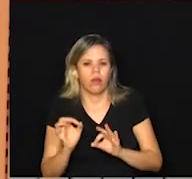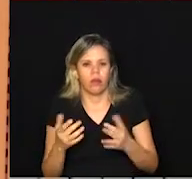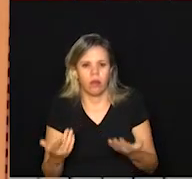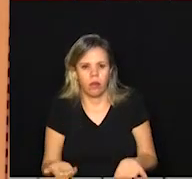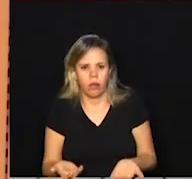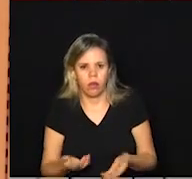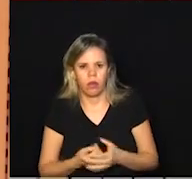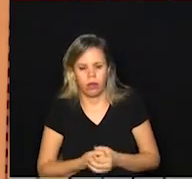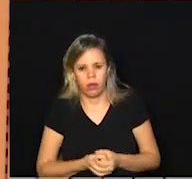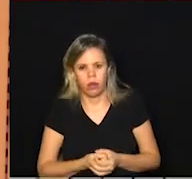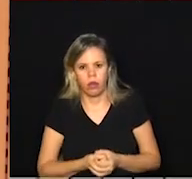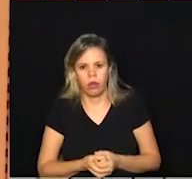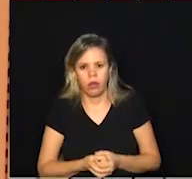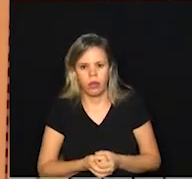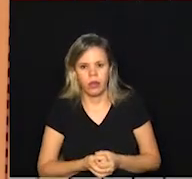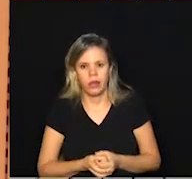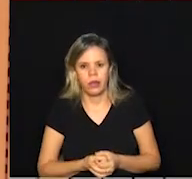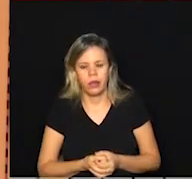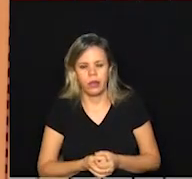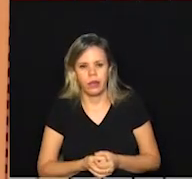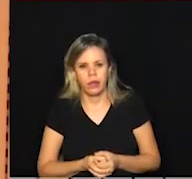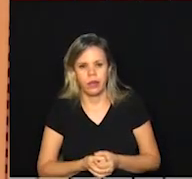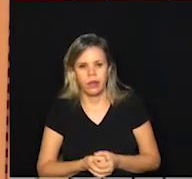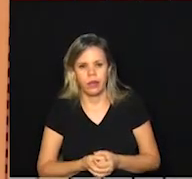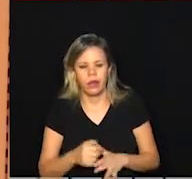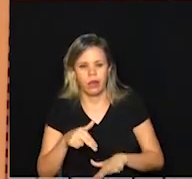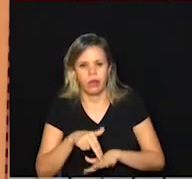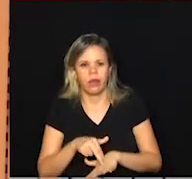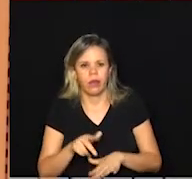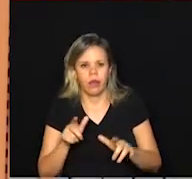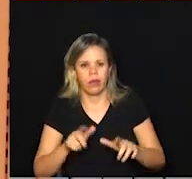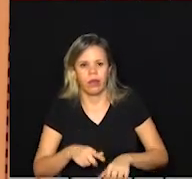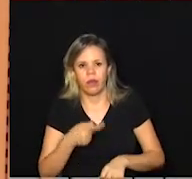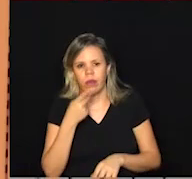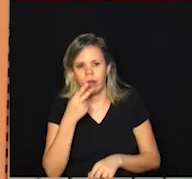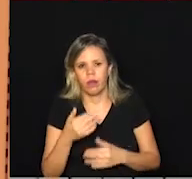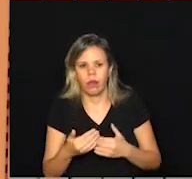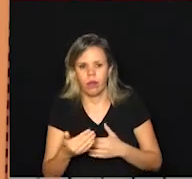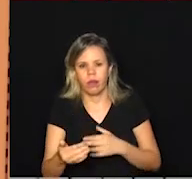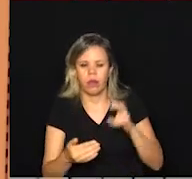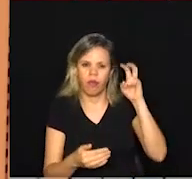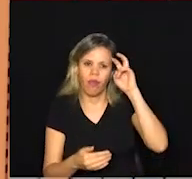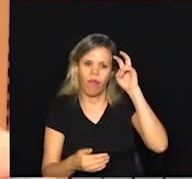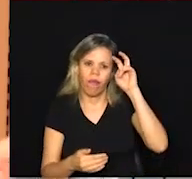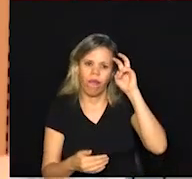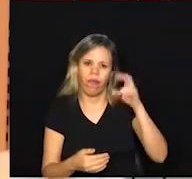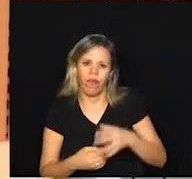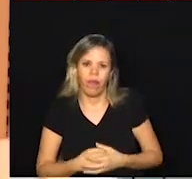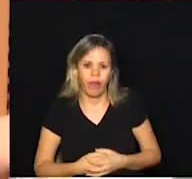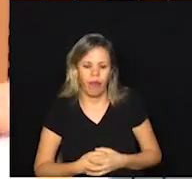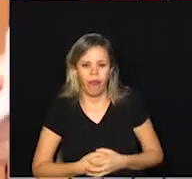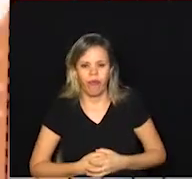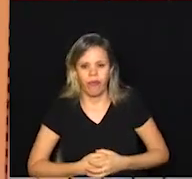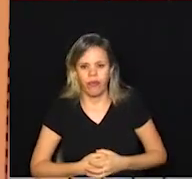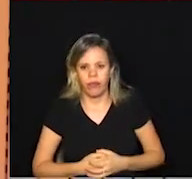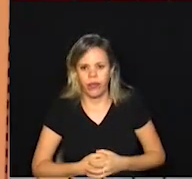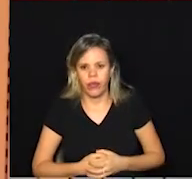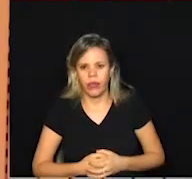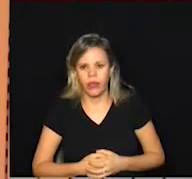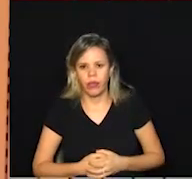é a uso ainda esse espaço para dizer que na próxima a feira